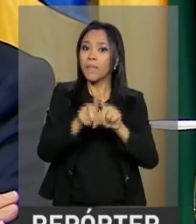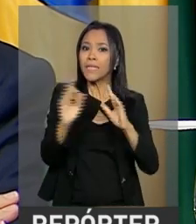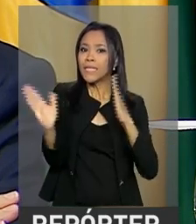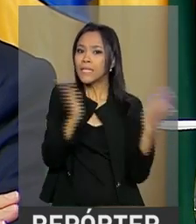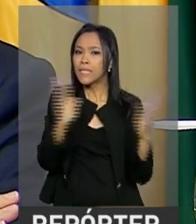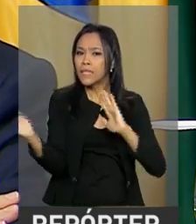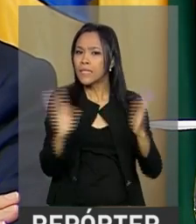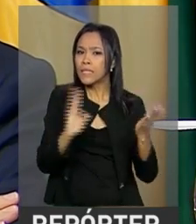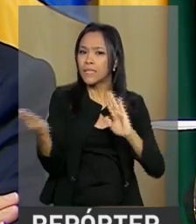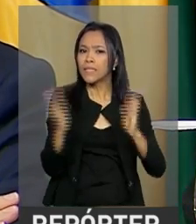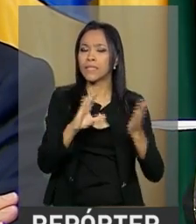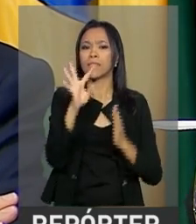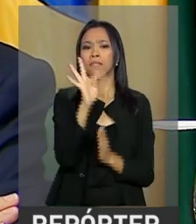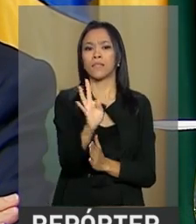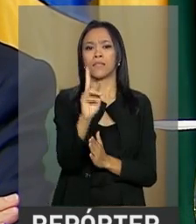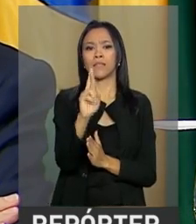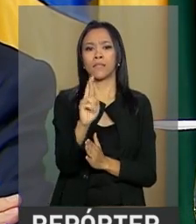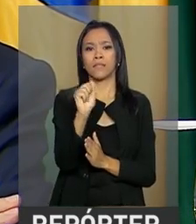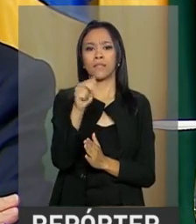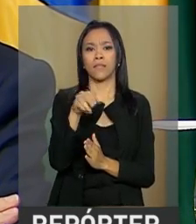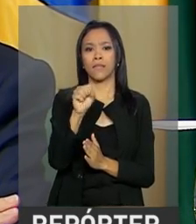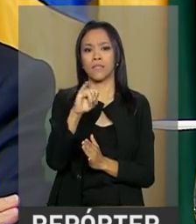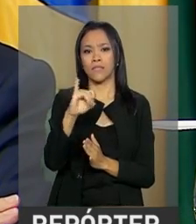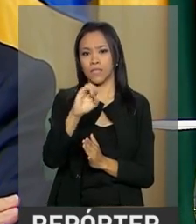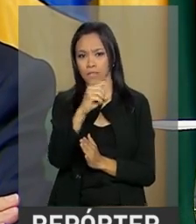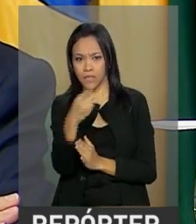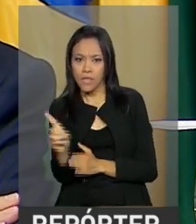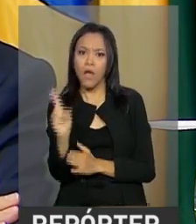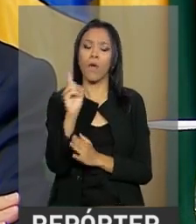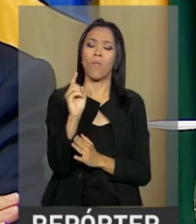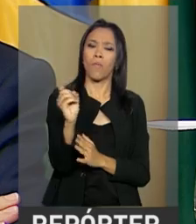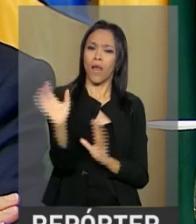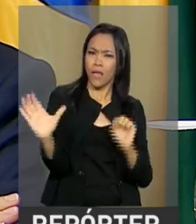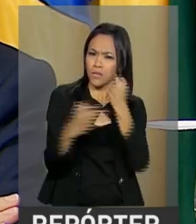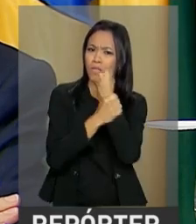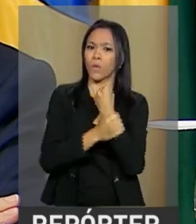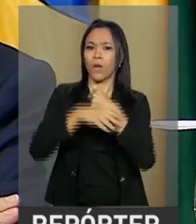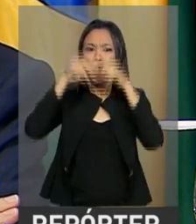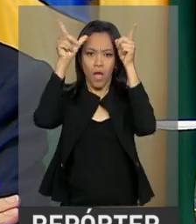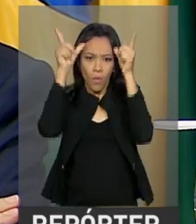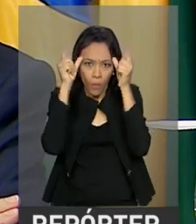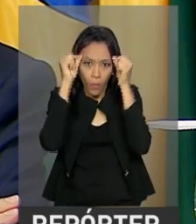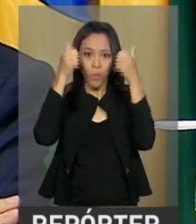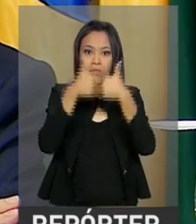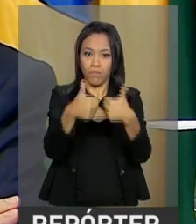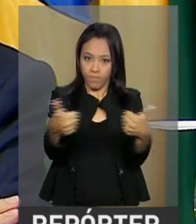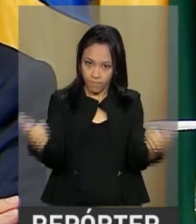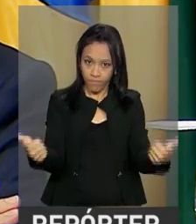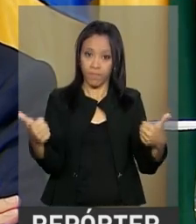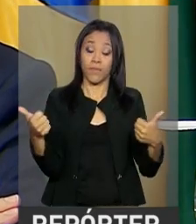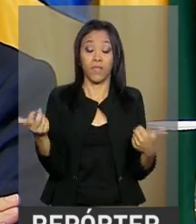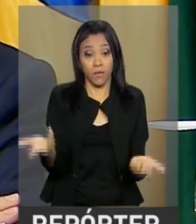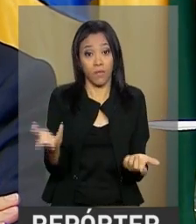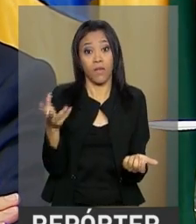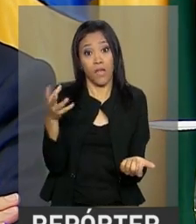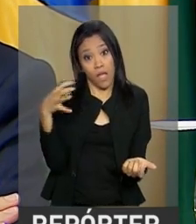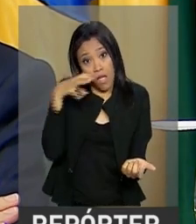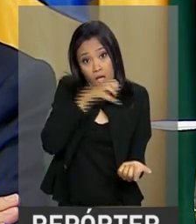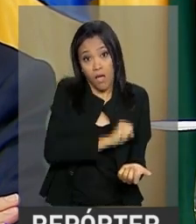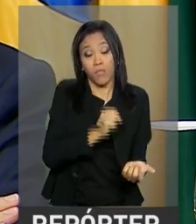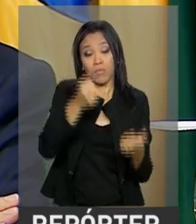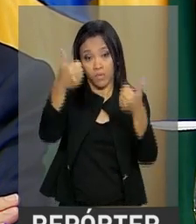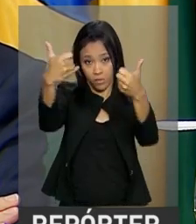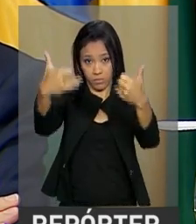elaboradas de modo a garantir uma transferência mais tranquila para a nova situação na verdade muito rapidamente